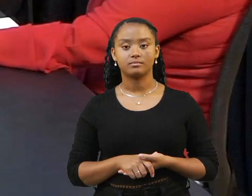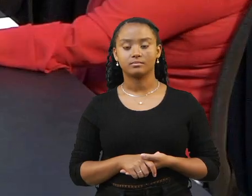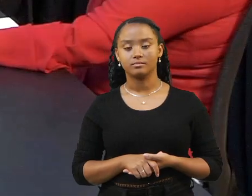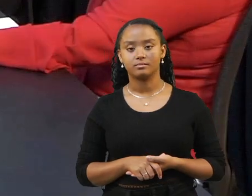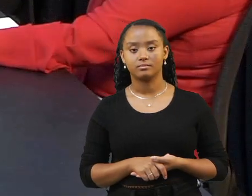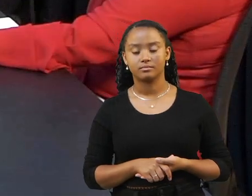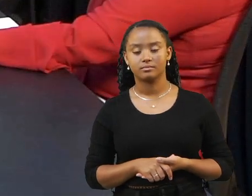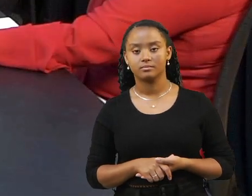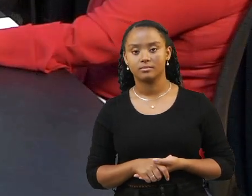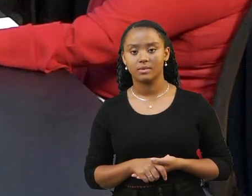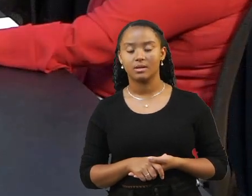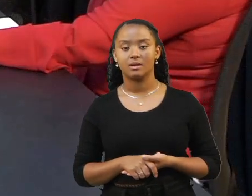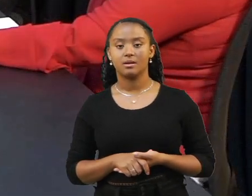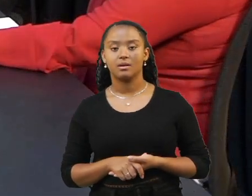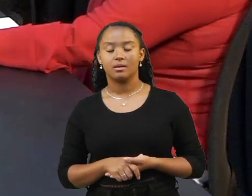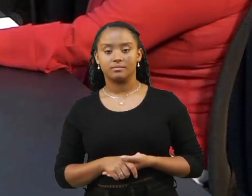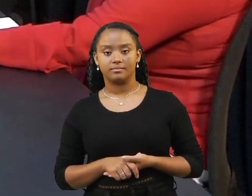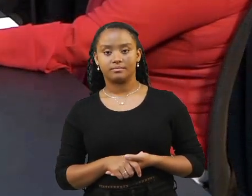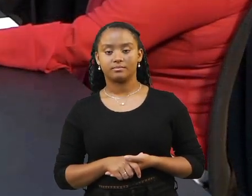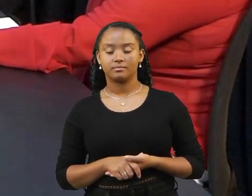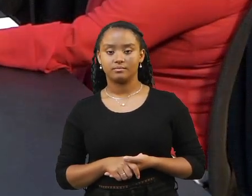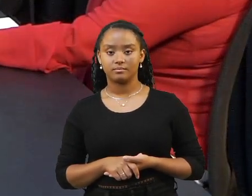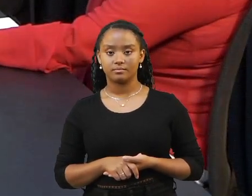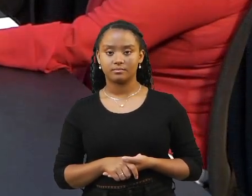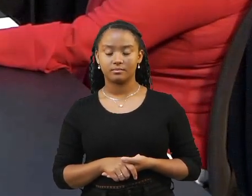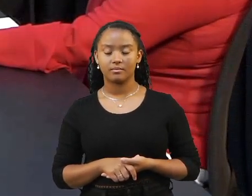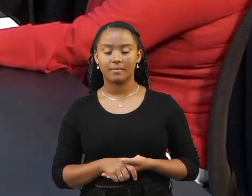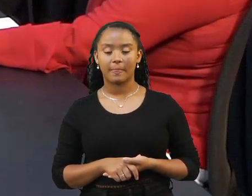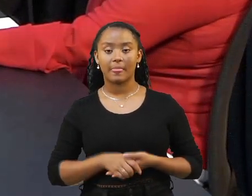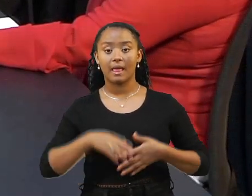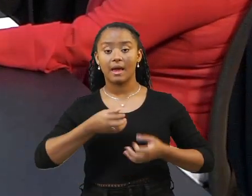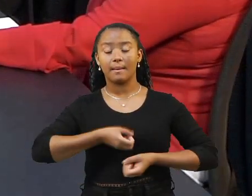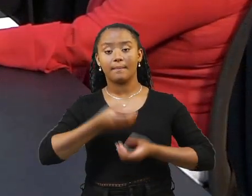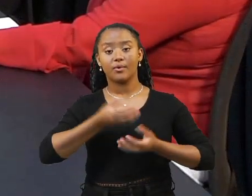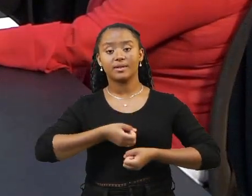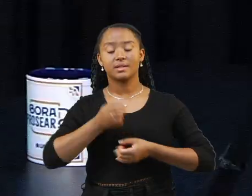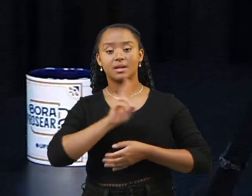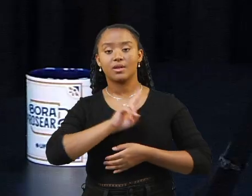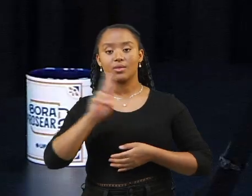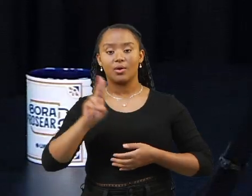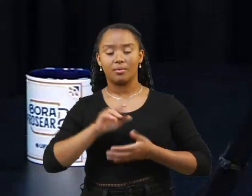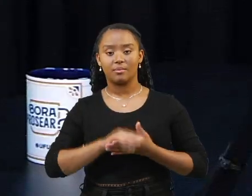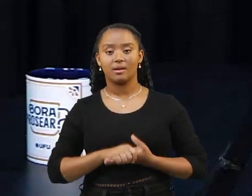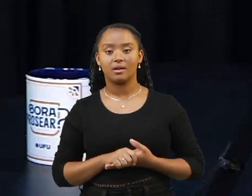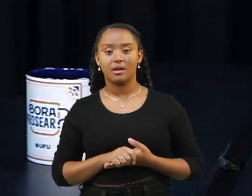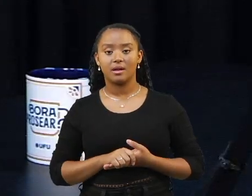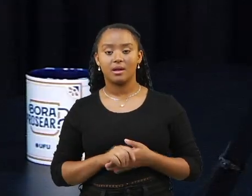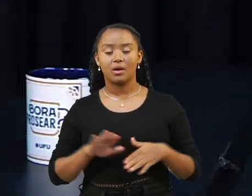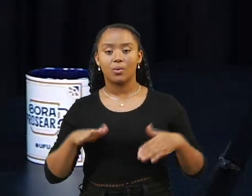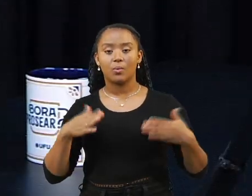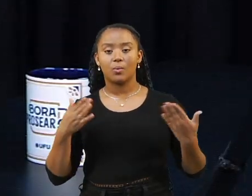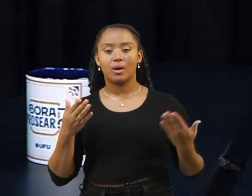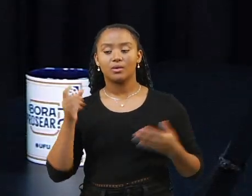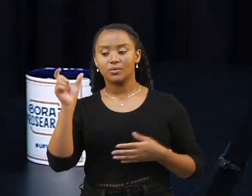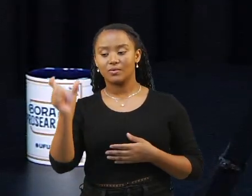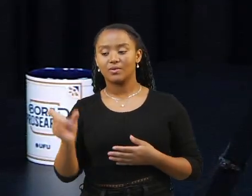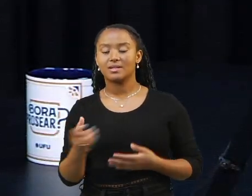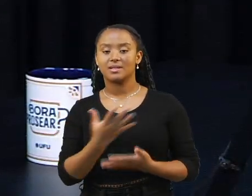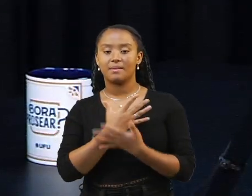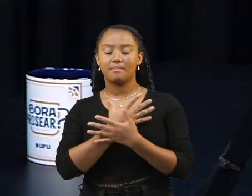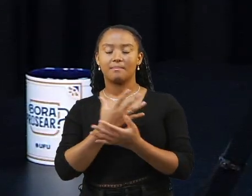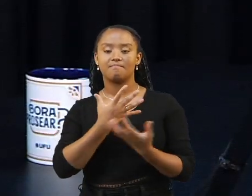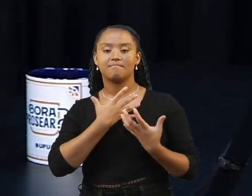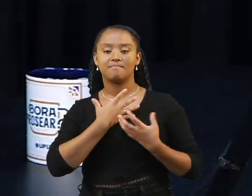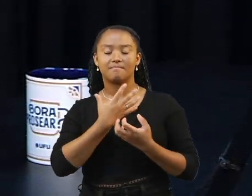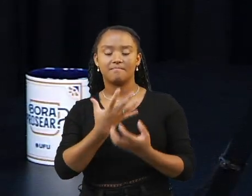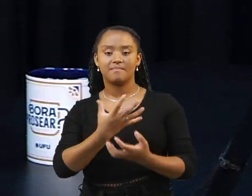Na imensidão do olhar. Na imensidão, o olhar. O olhar. A poesia se chama Quando